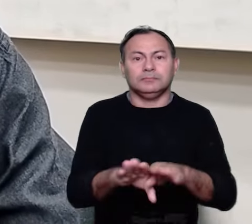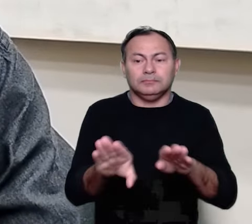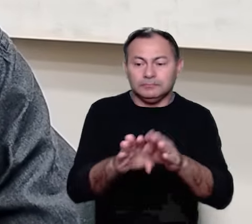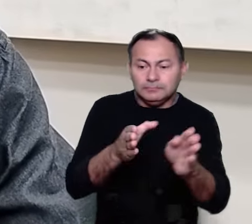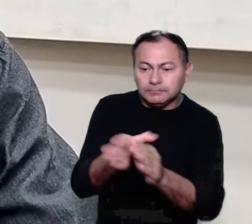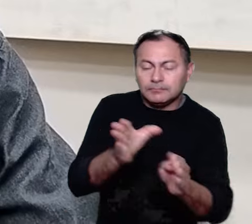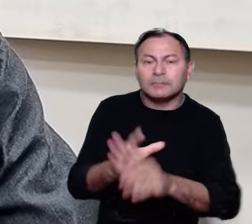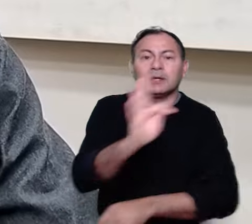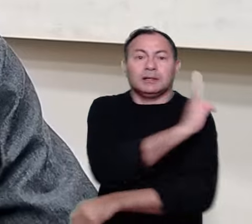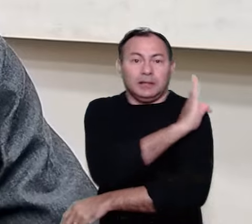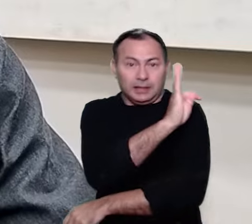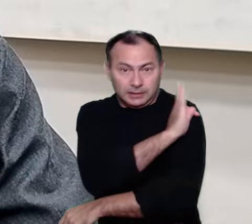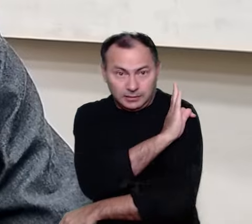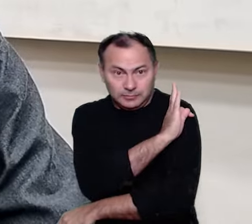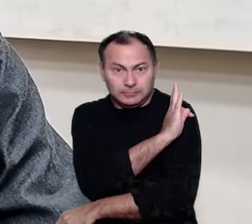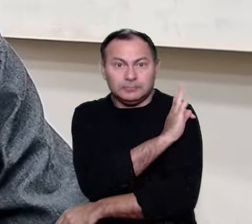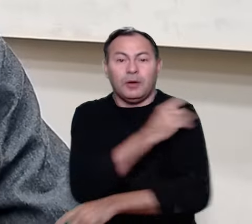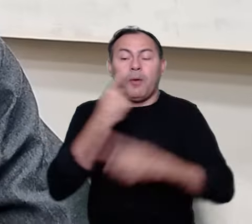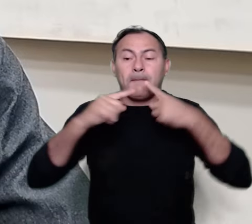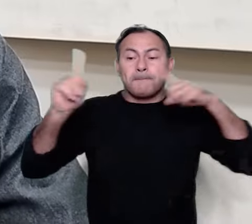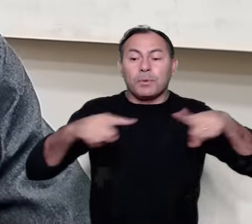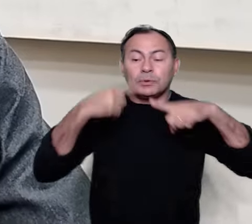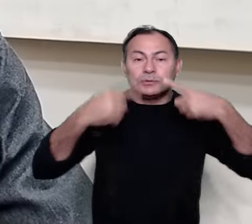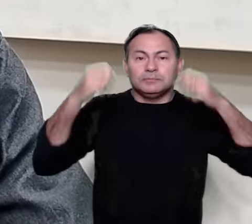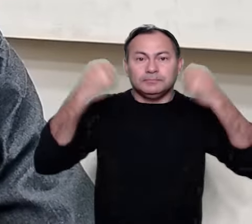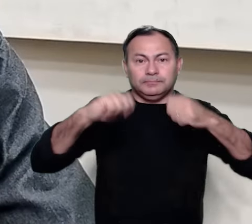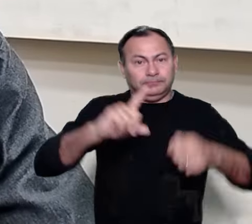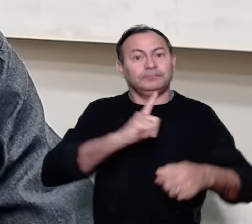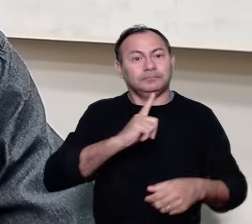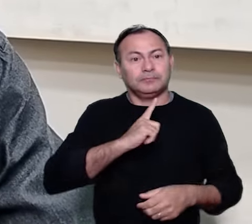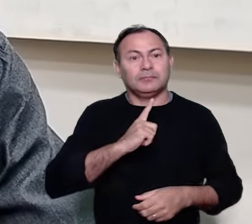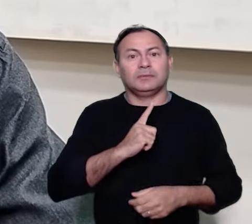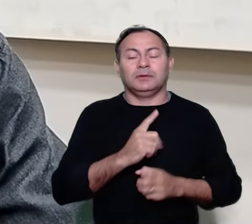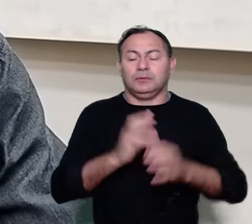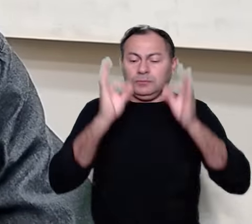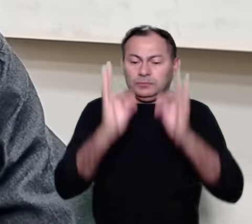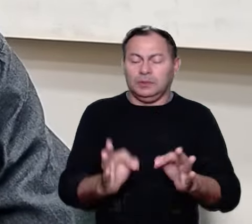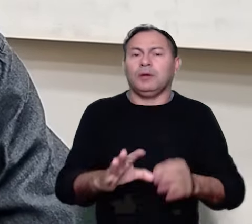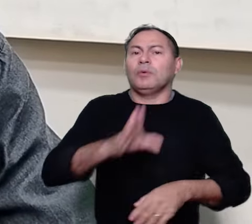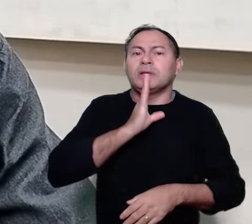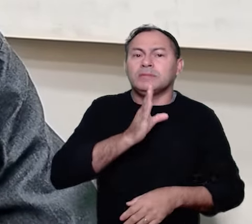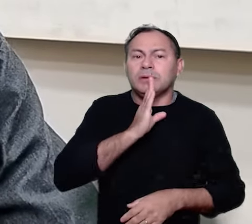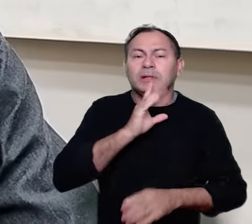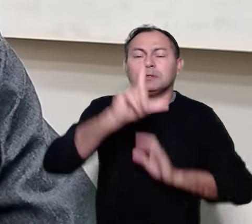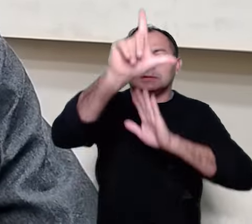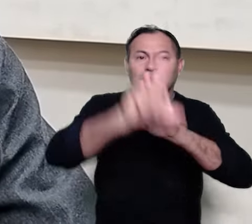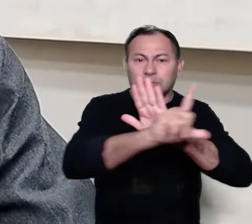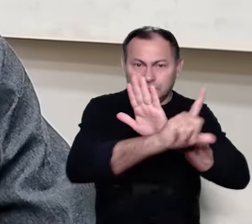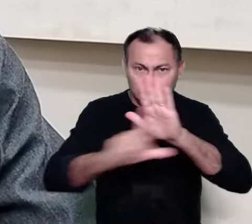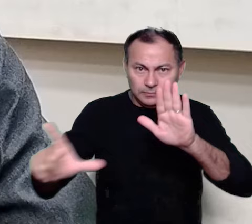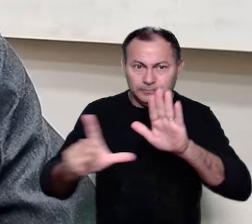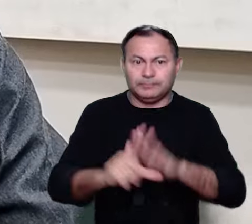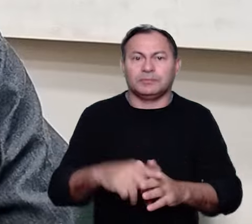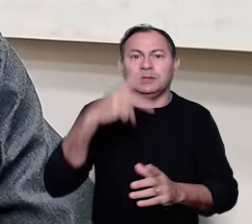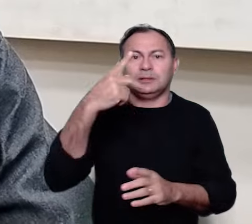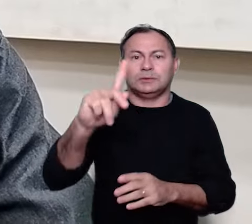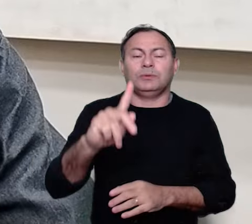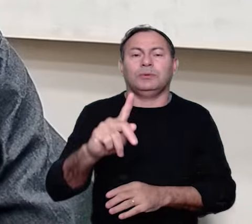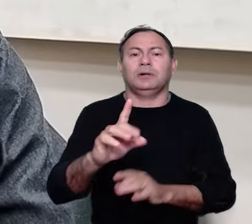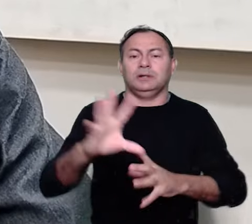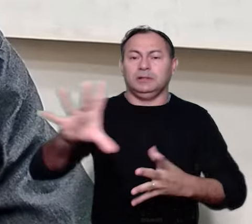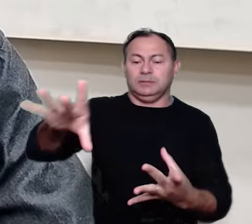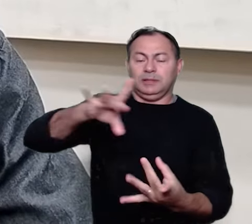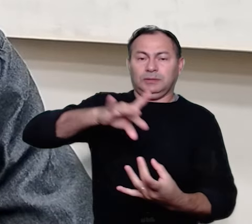Além da formação técnica, o músico precisa ter um adequado conhecimento de liturgia